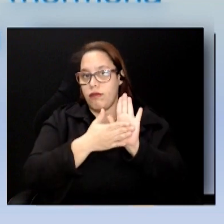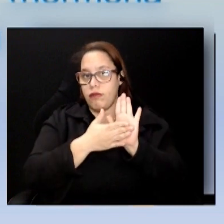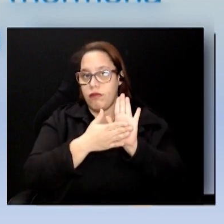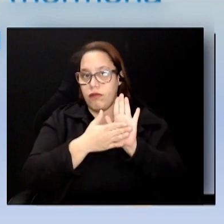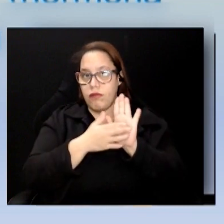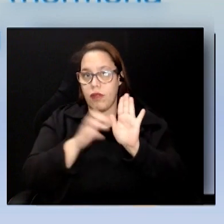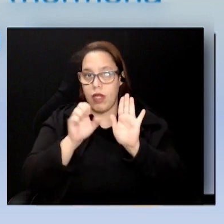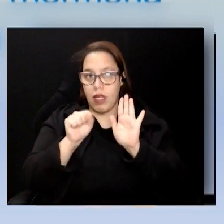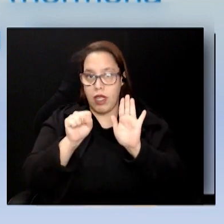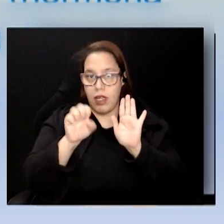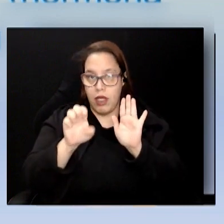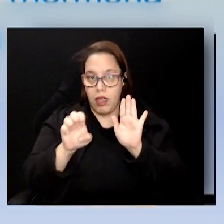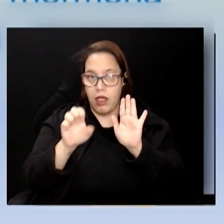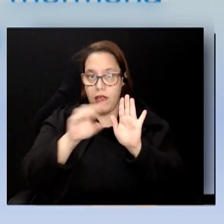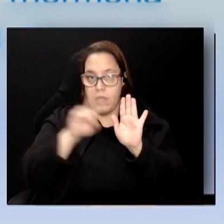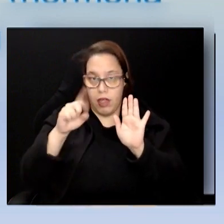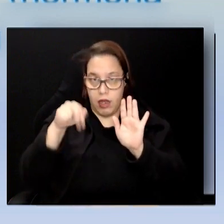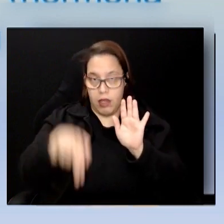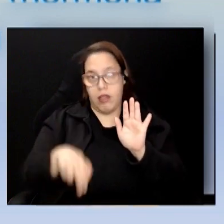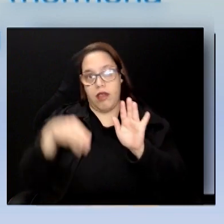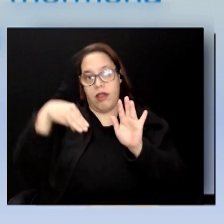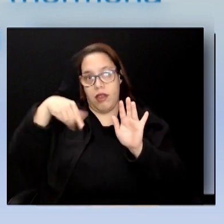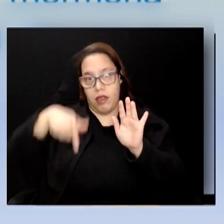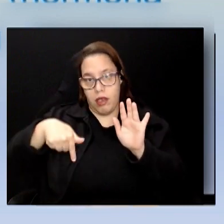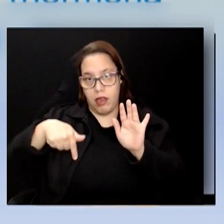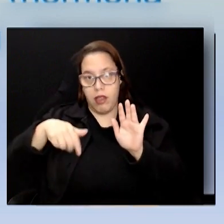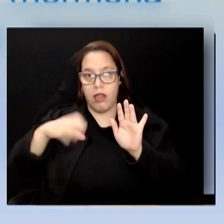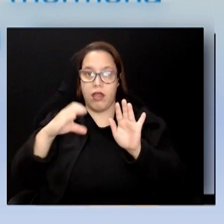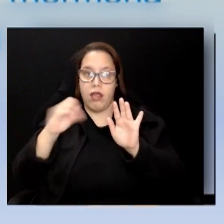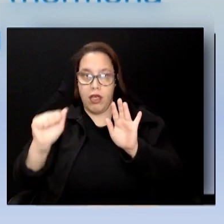cálcio. Melhora da nossa resistência,